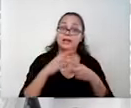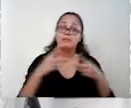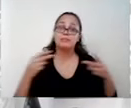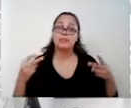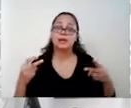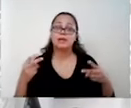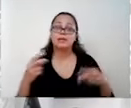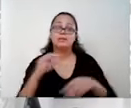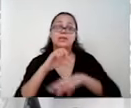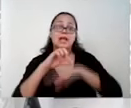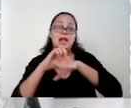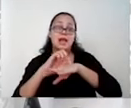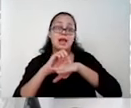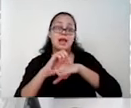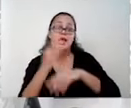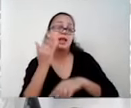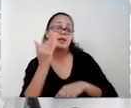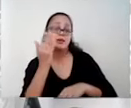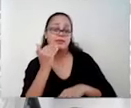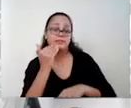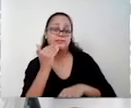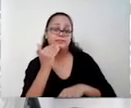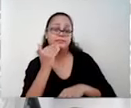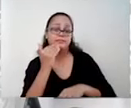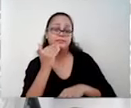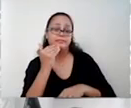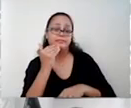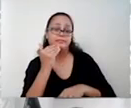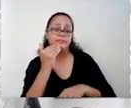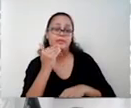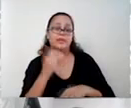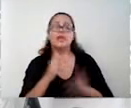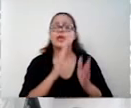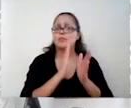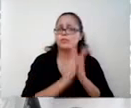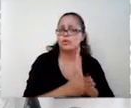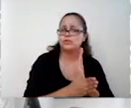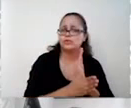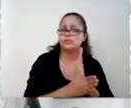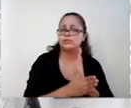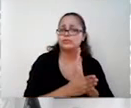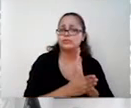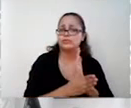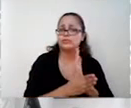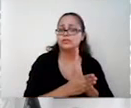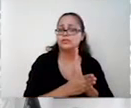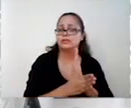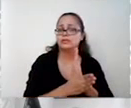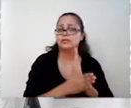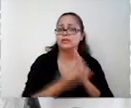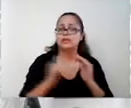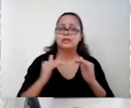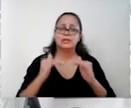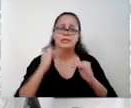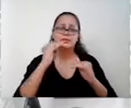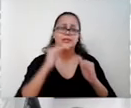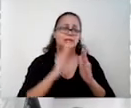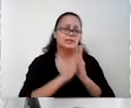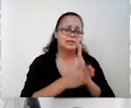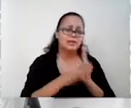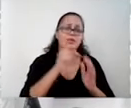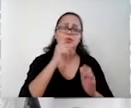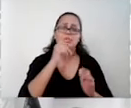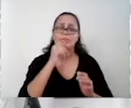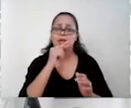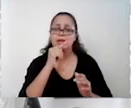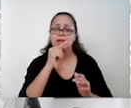esses insetos voando poderiam ter maior chance de fugir desses animais que saíram da água naquele ambiente. Lembrando que